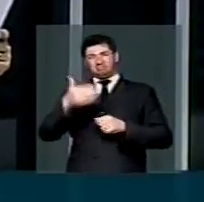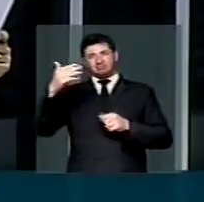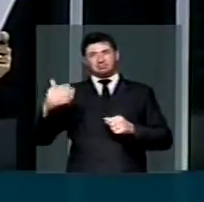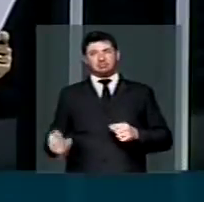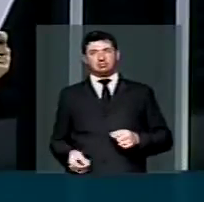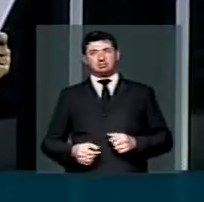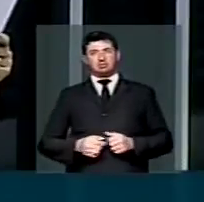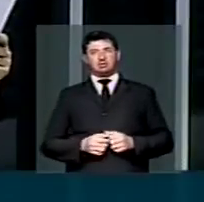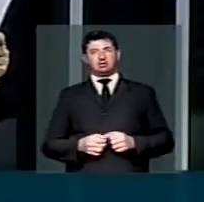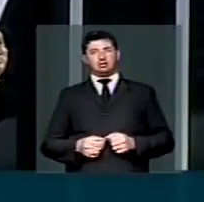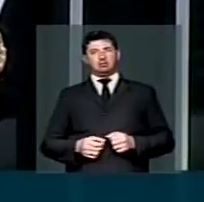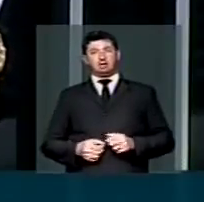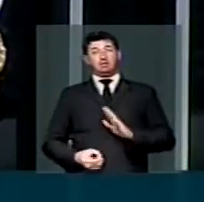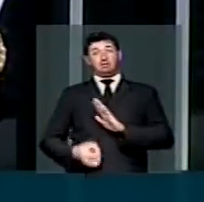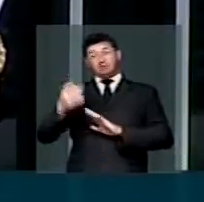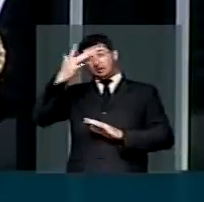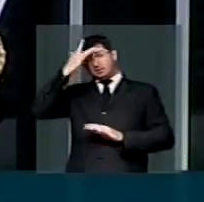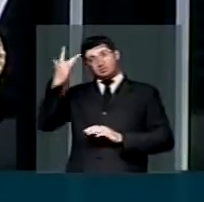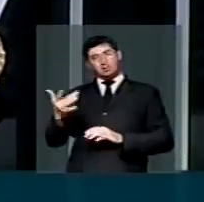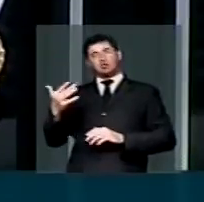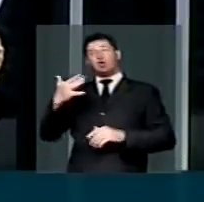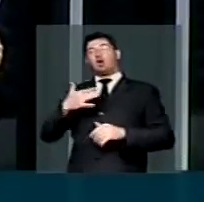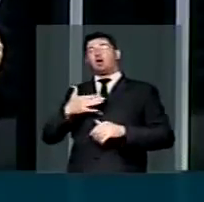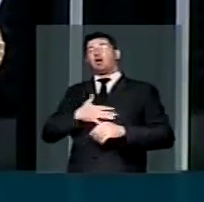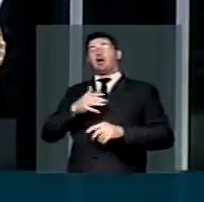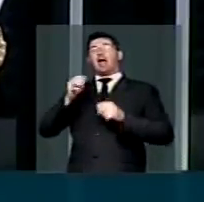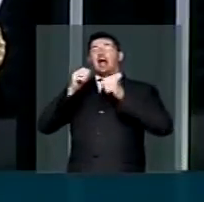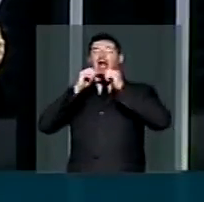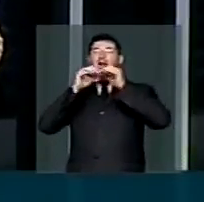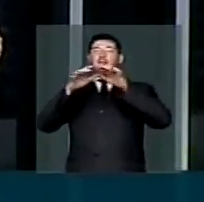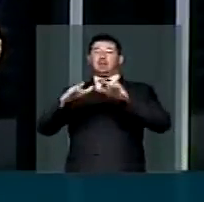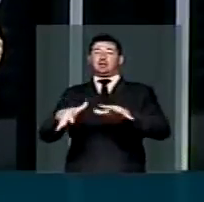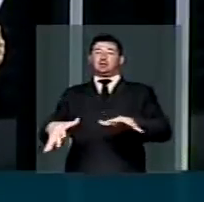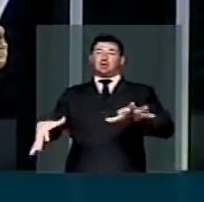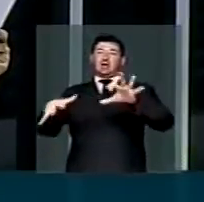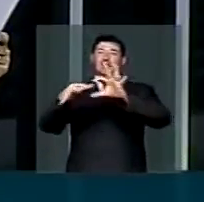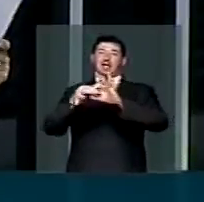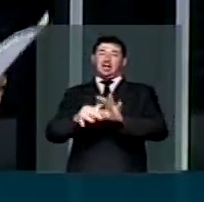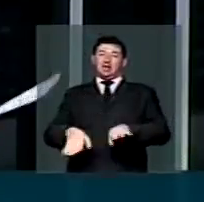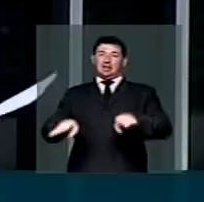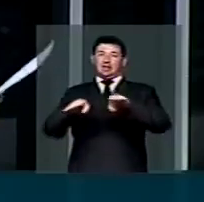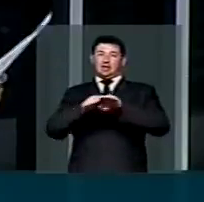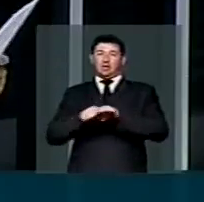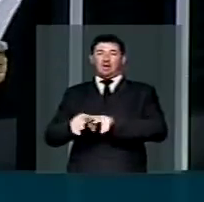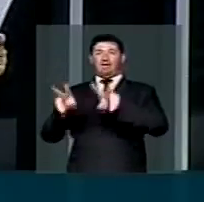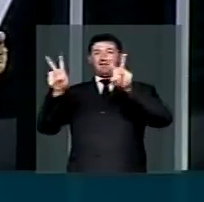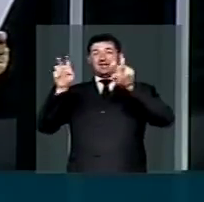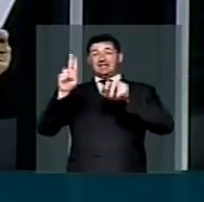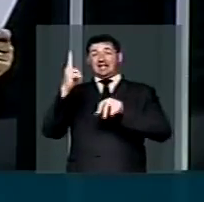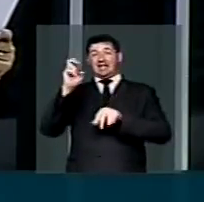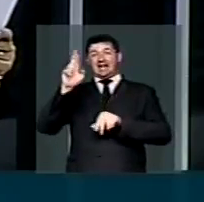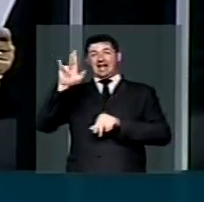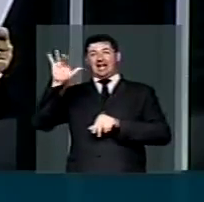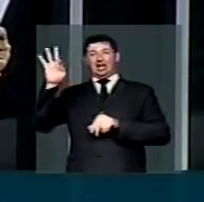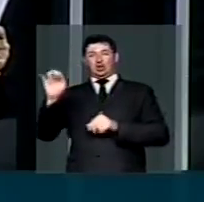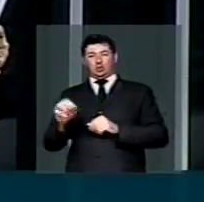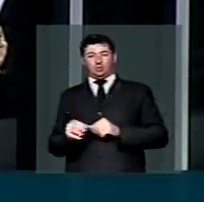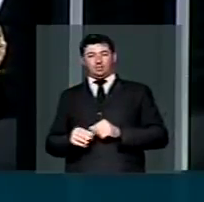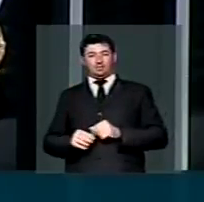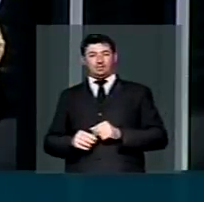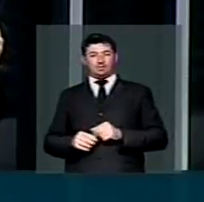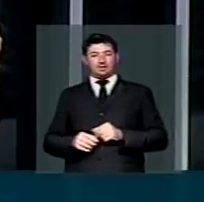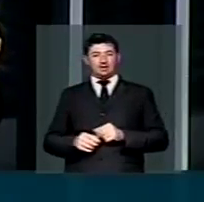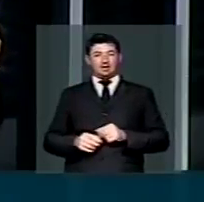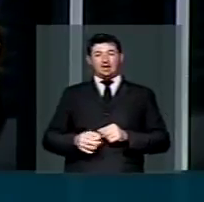sua essência. Muitos gostam também de abençoar a harmonia dos contrários com a velha frase de Heráclito: o contrário